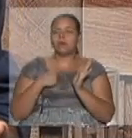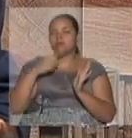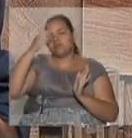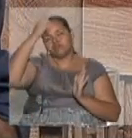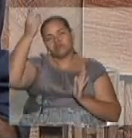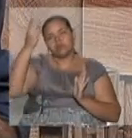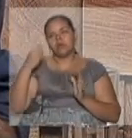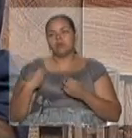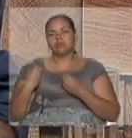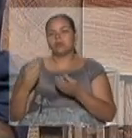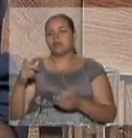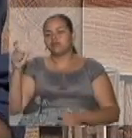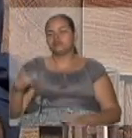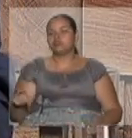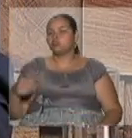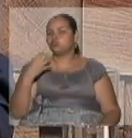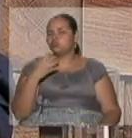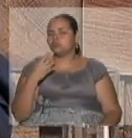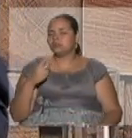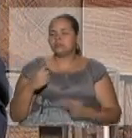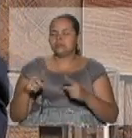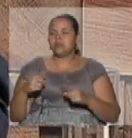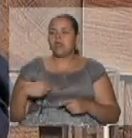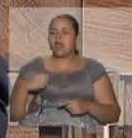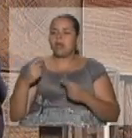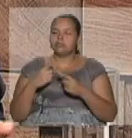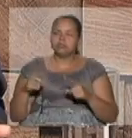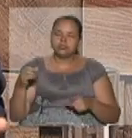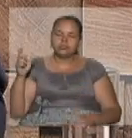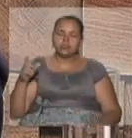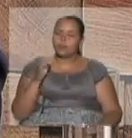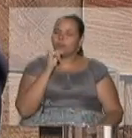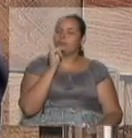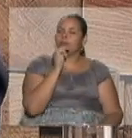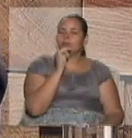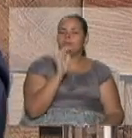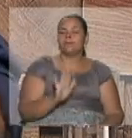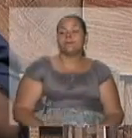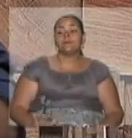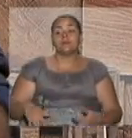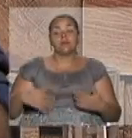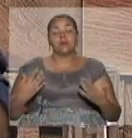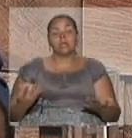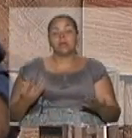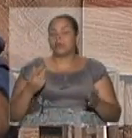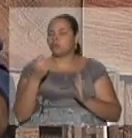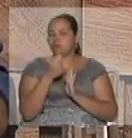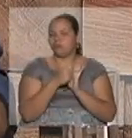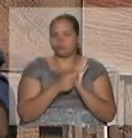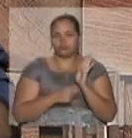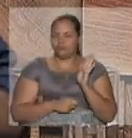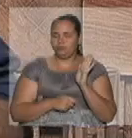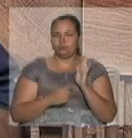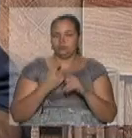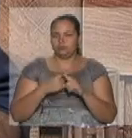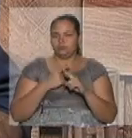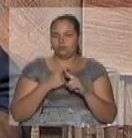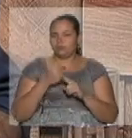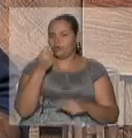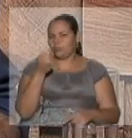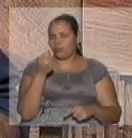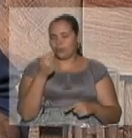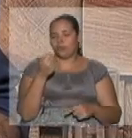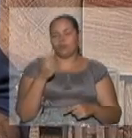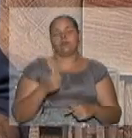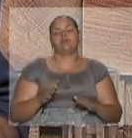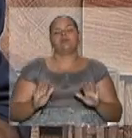ideia e direcionava os músicos para aquela ideia. Por exemplo, não escrevi, porque como eram poucos